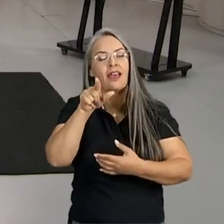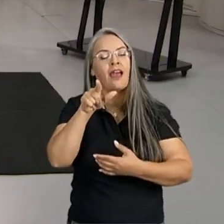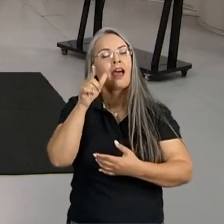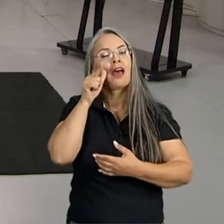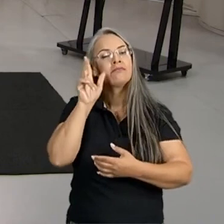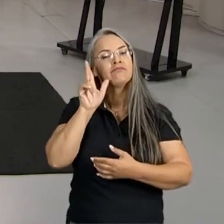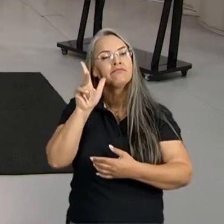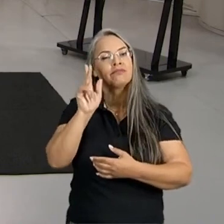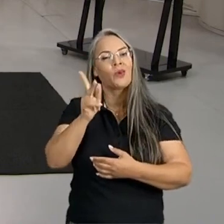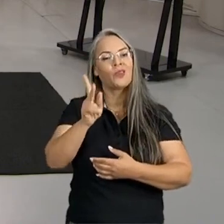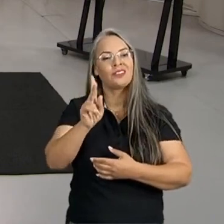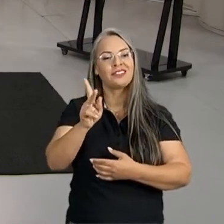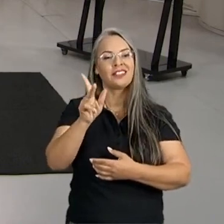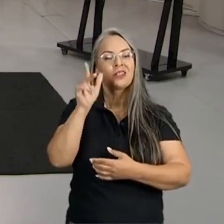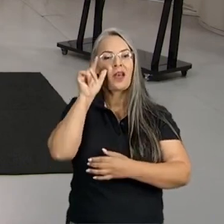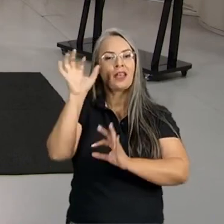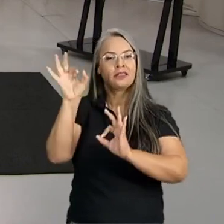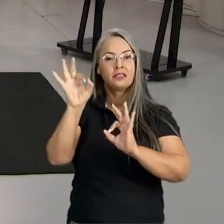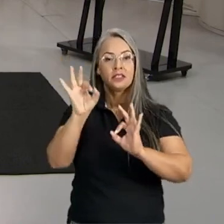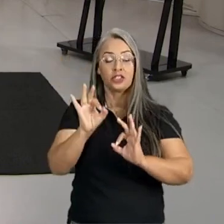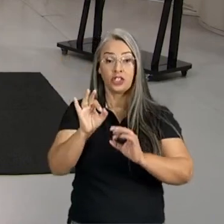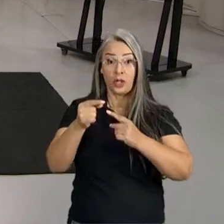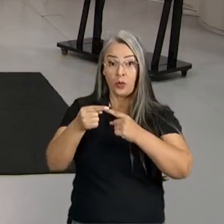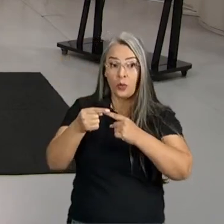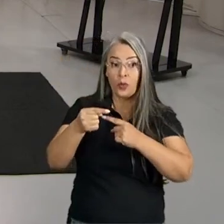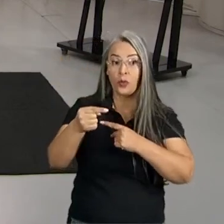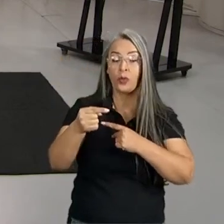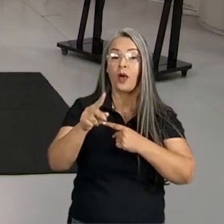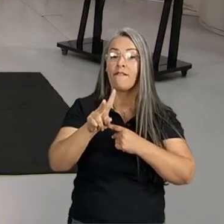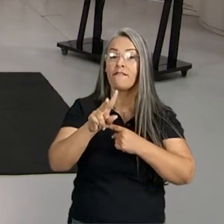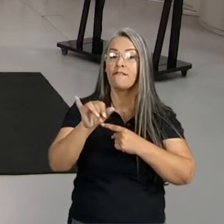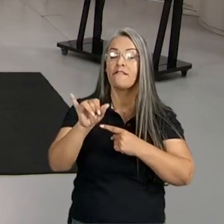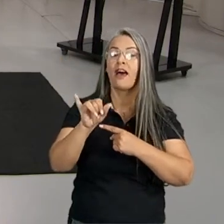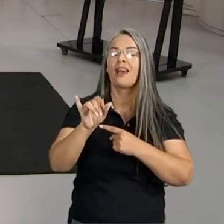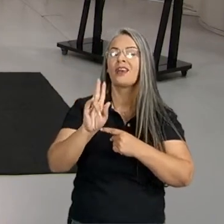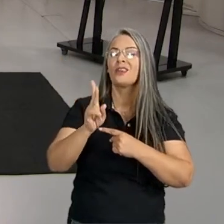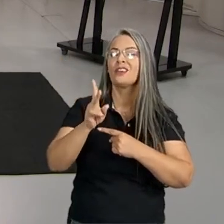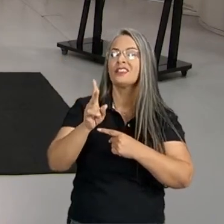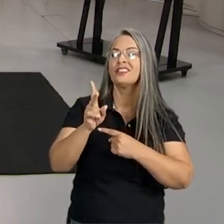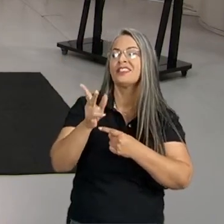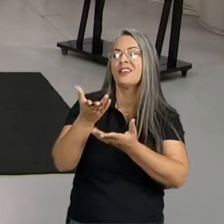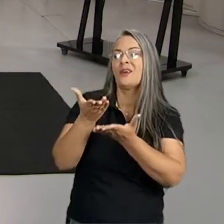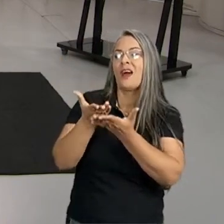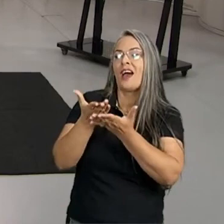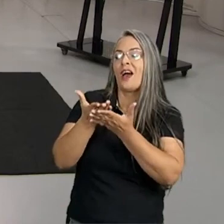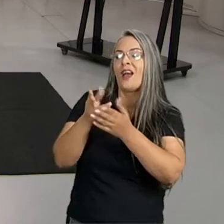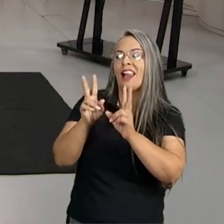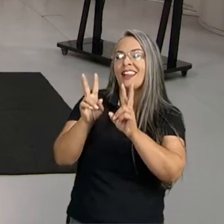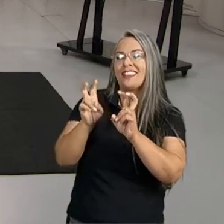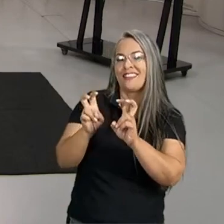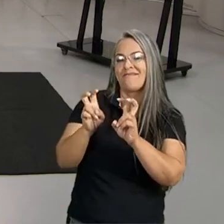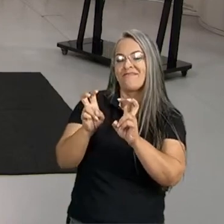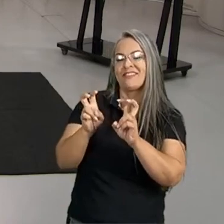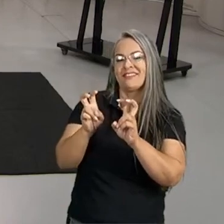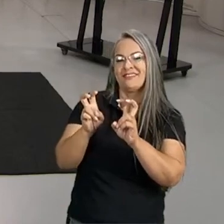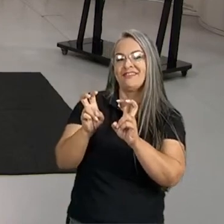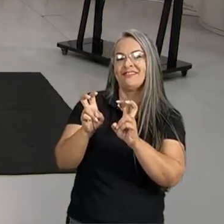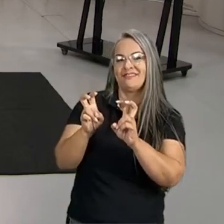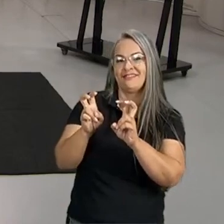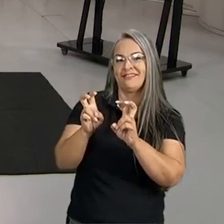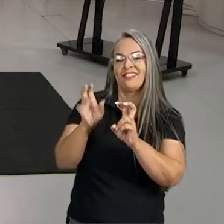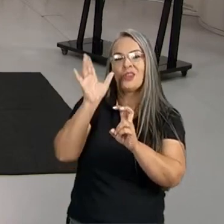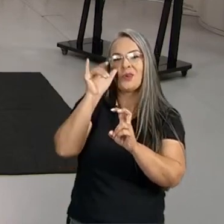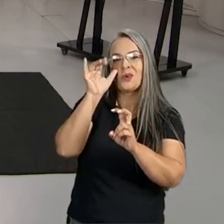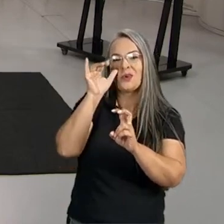nos assistindo na semana que vem nós daremos continuidade a essa aula que foi gravada lá no UFMG Não